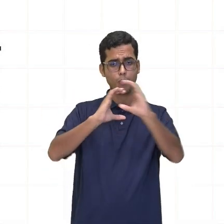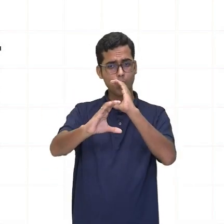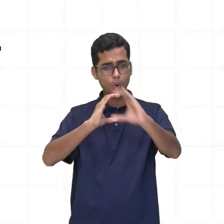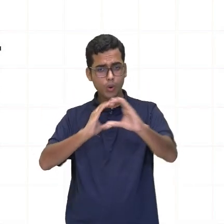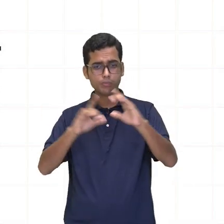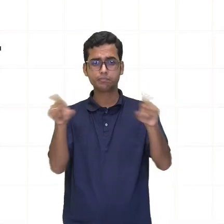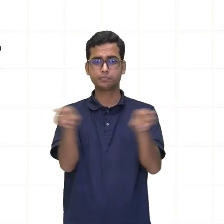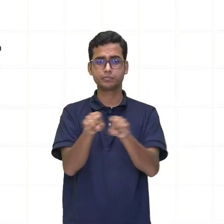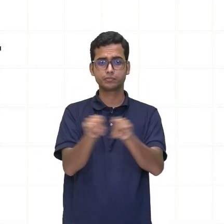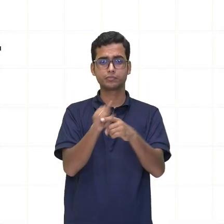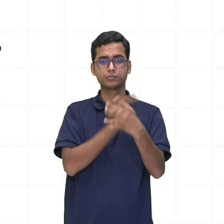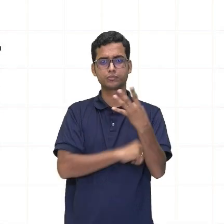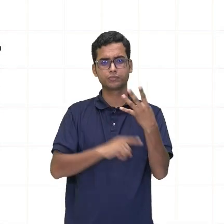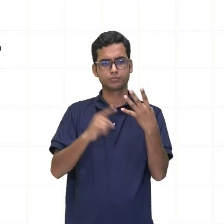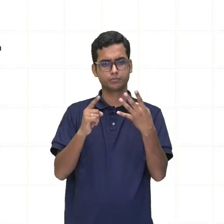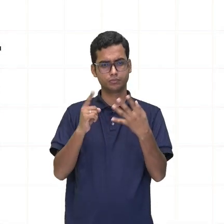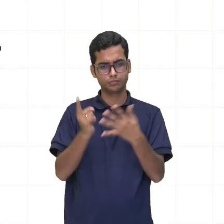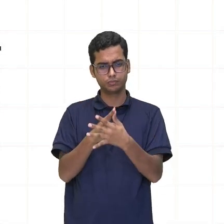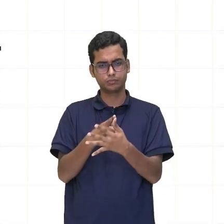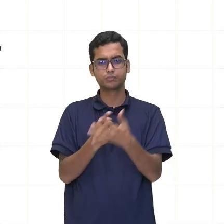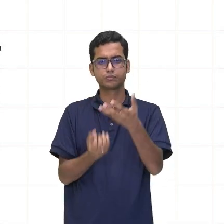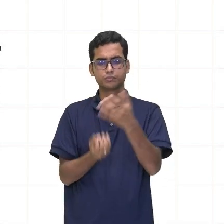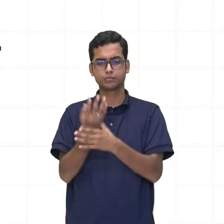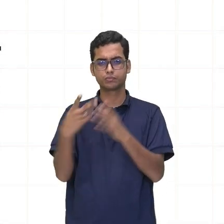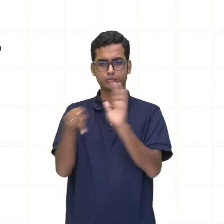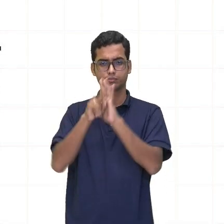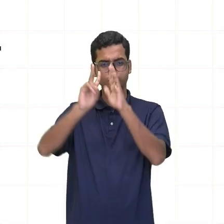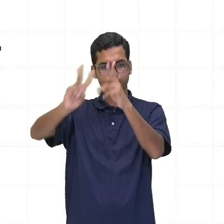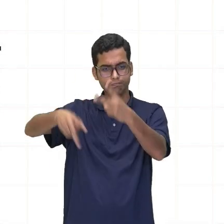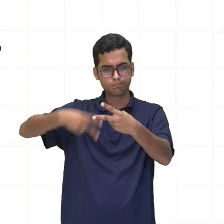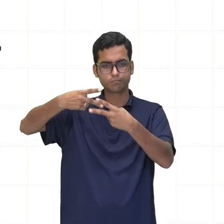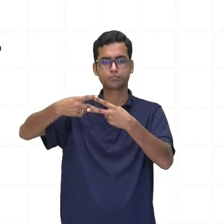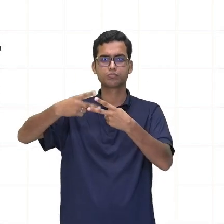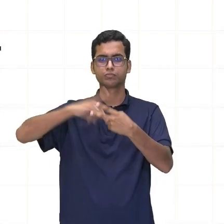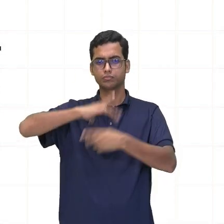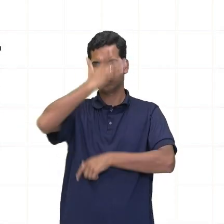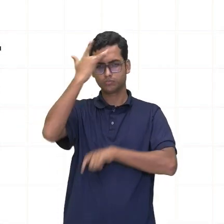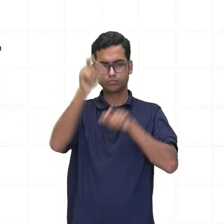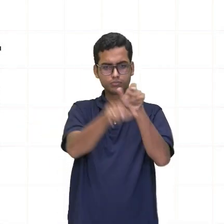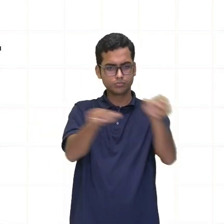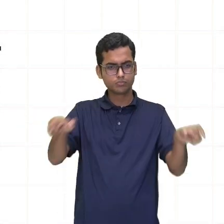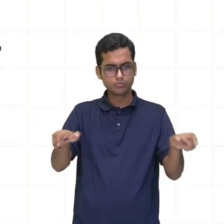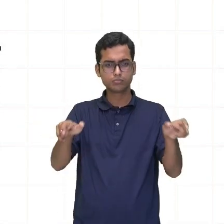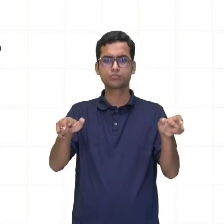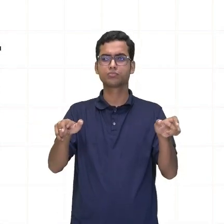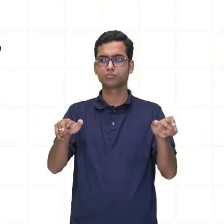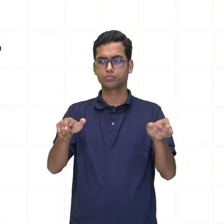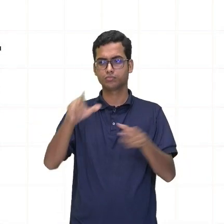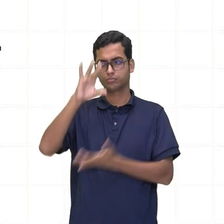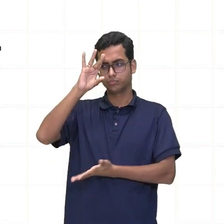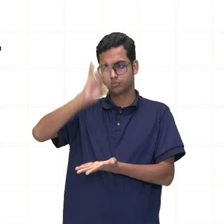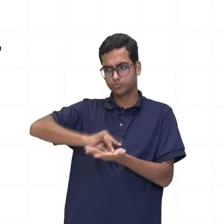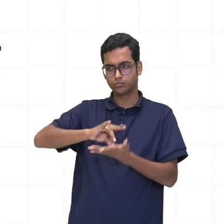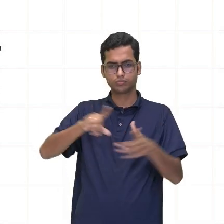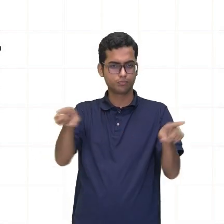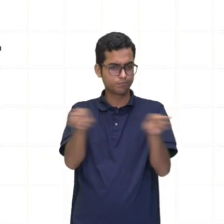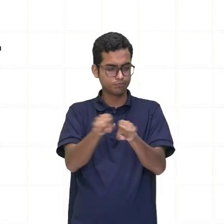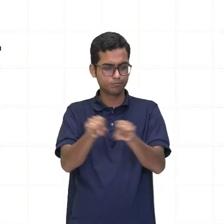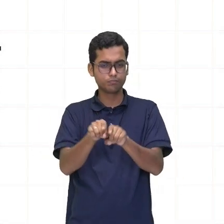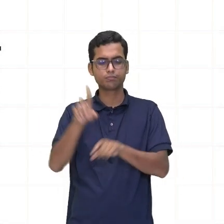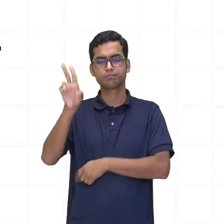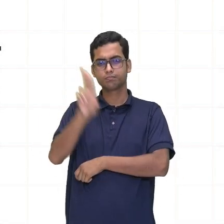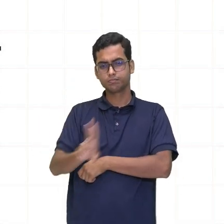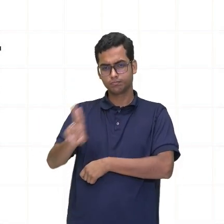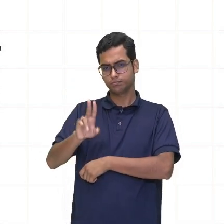também vão instituir uma administração composta por funcionários encarregados de aplicar